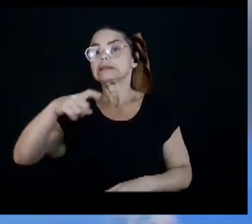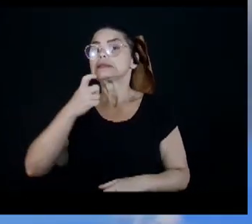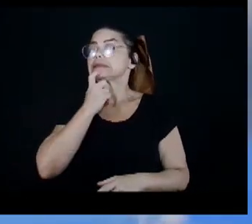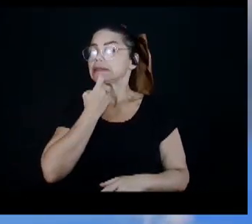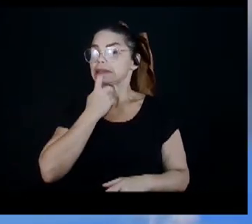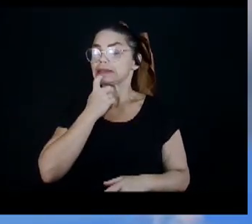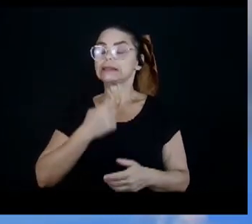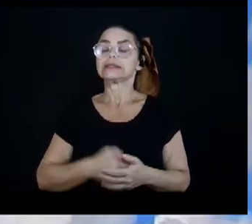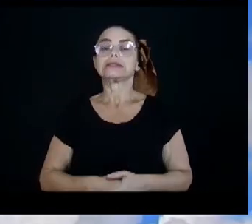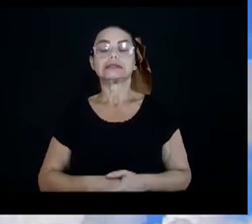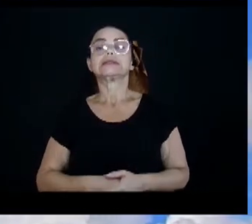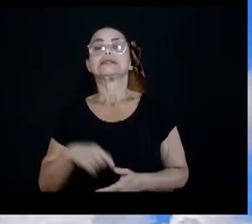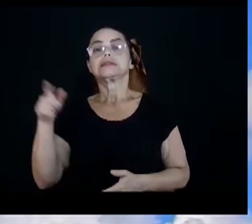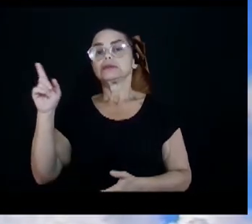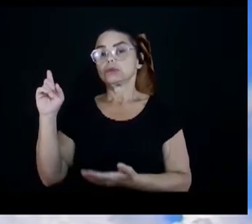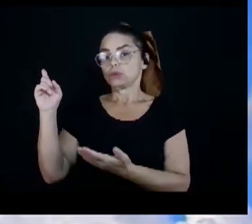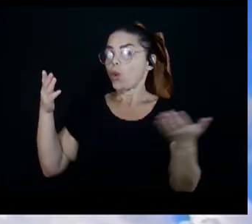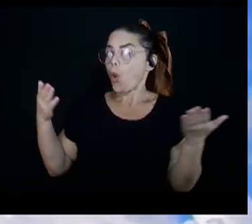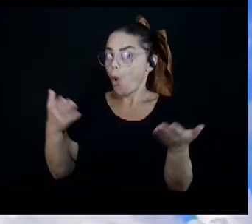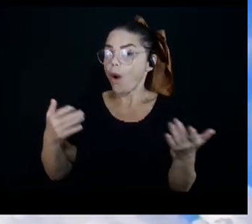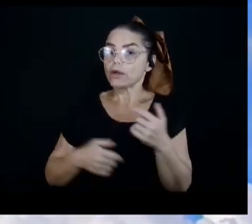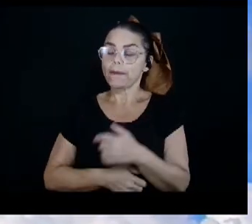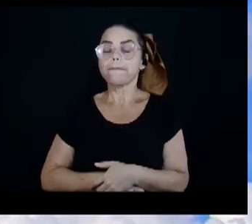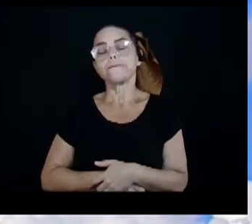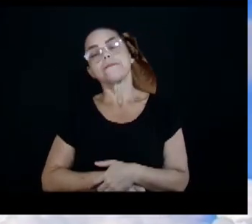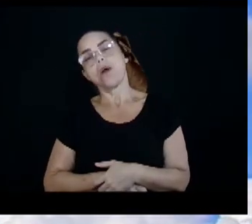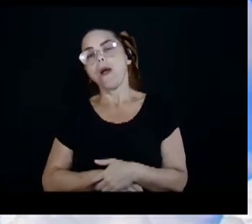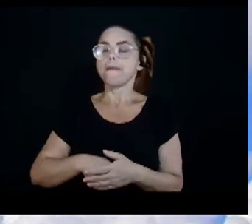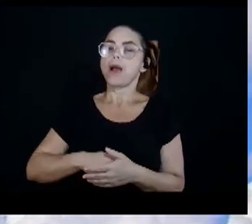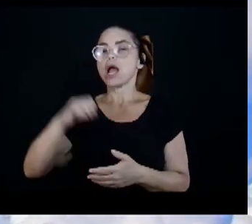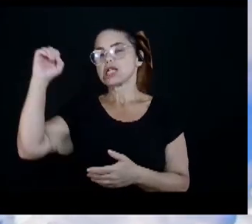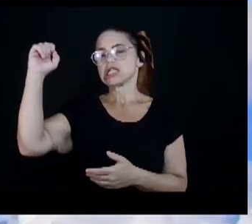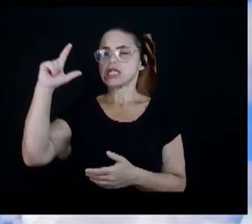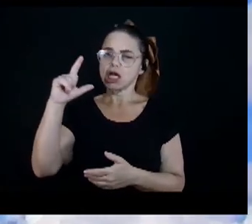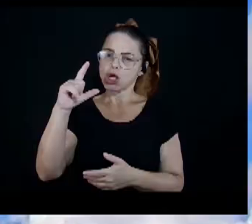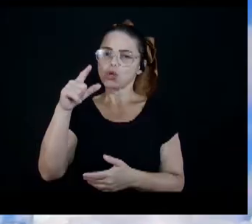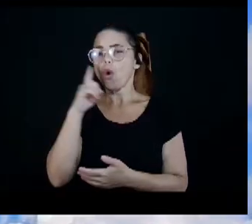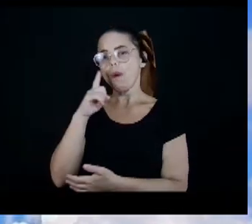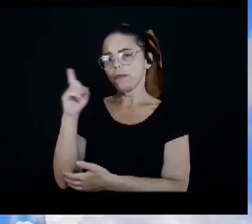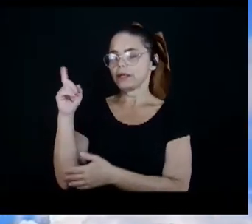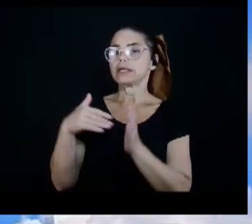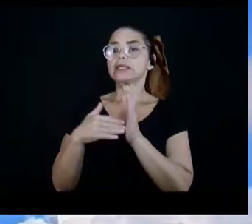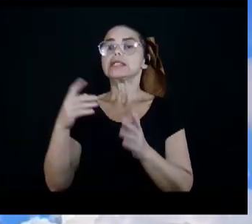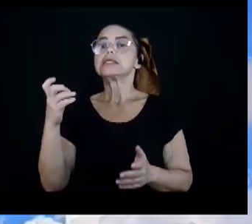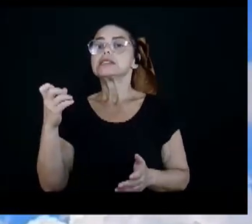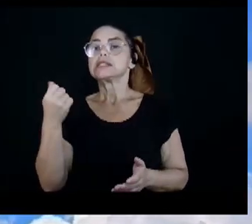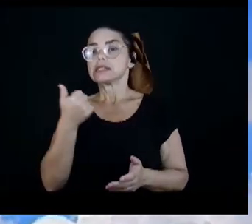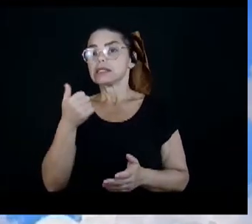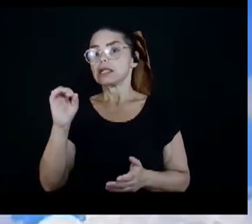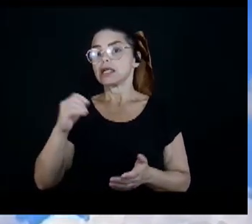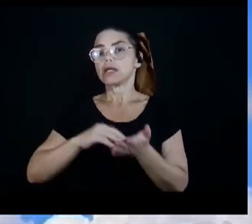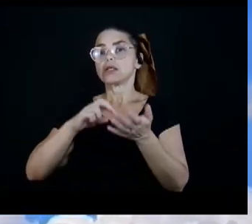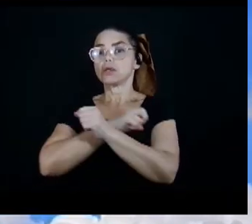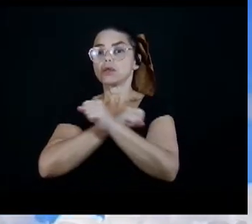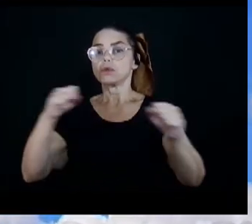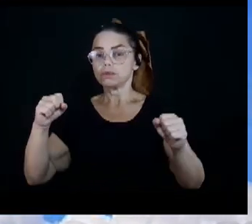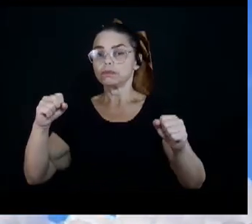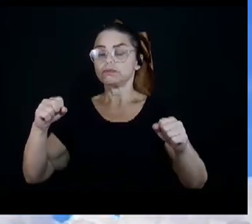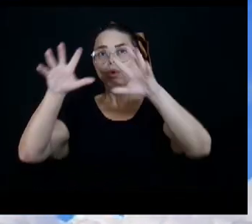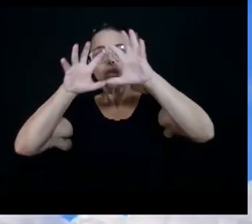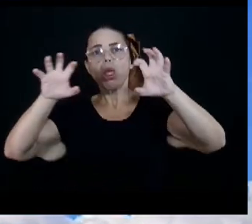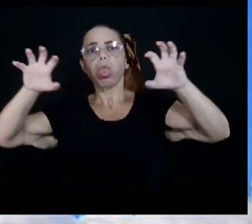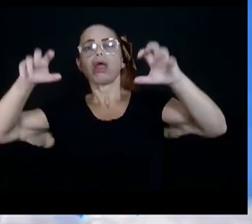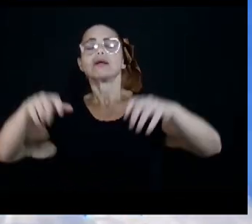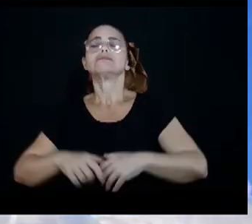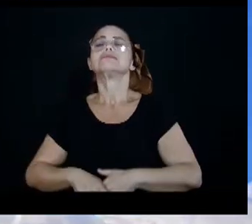do tempo hoje, além desse alerta que vale até as 10 da manhã, diz que o céu pode variar aí com